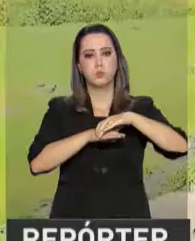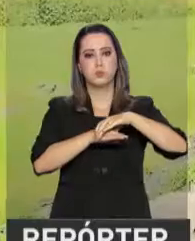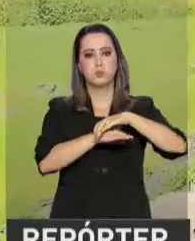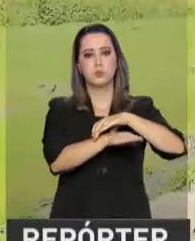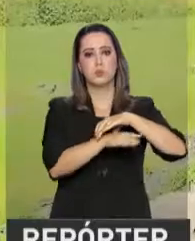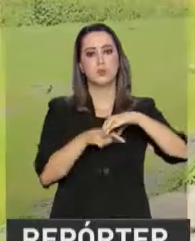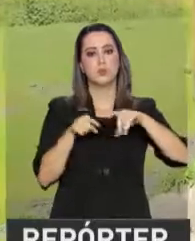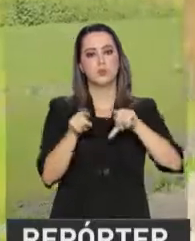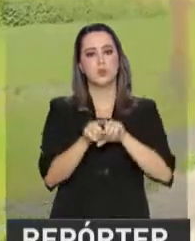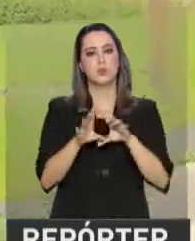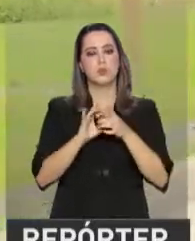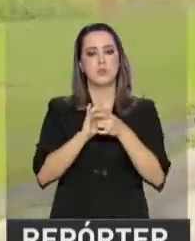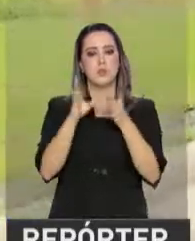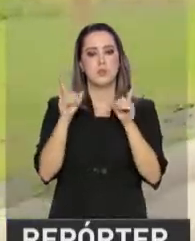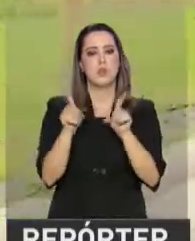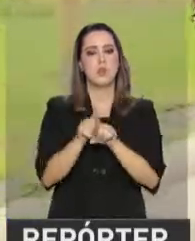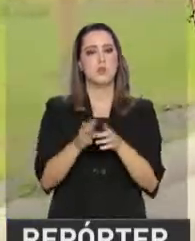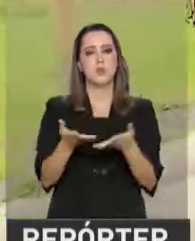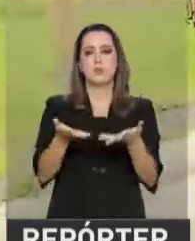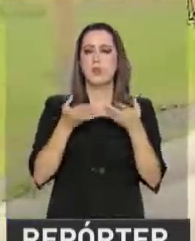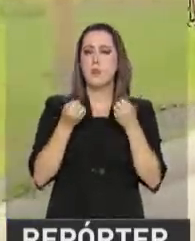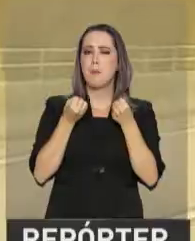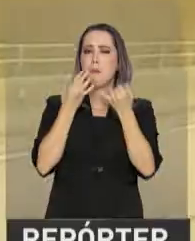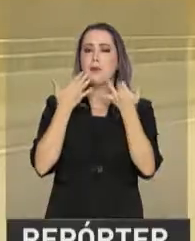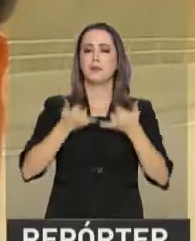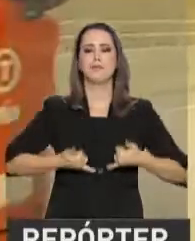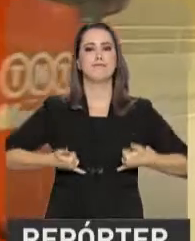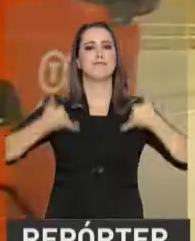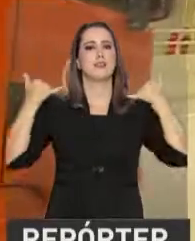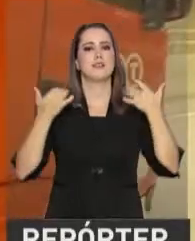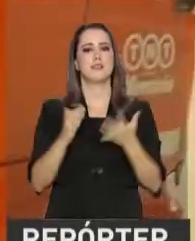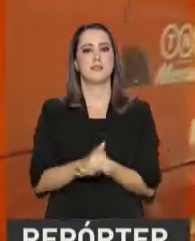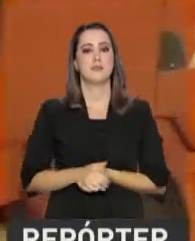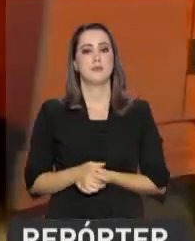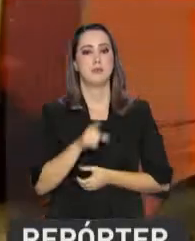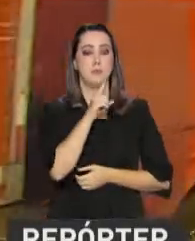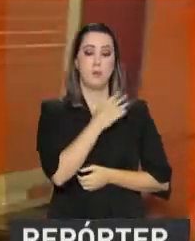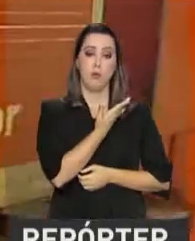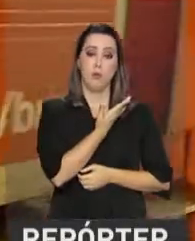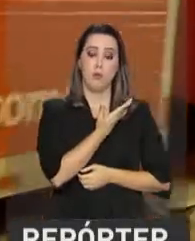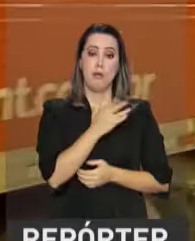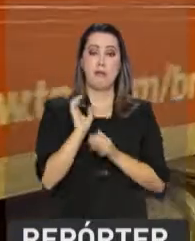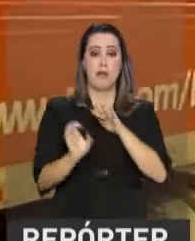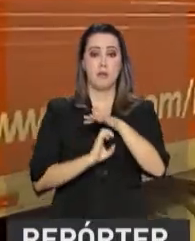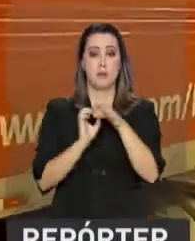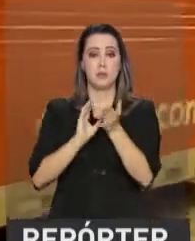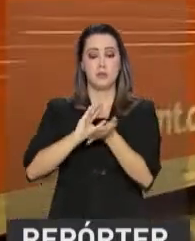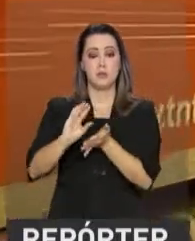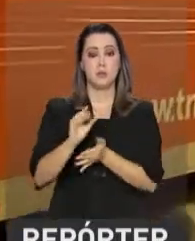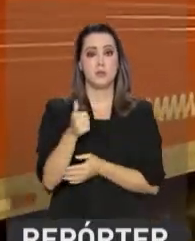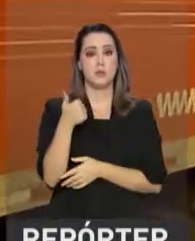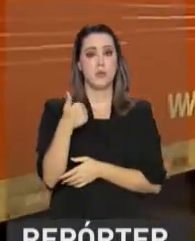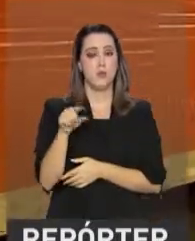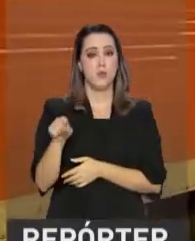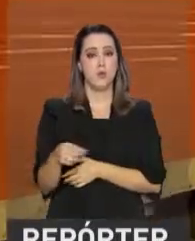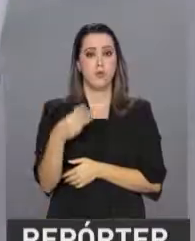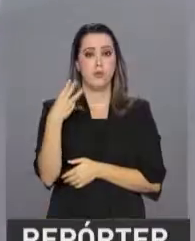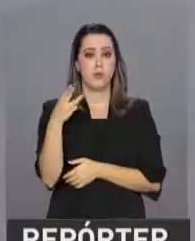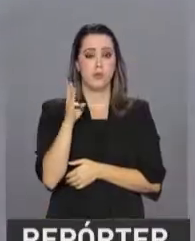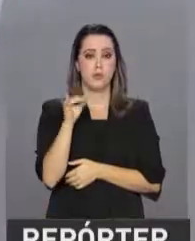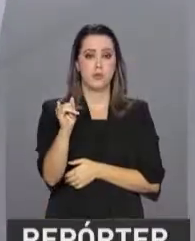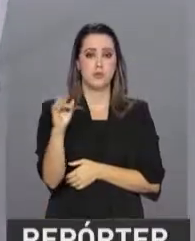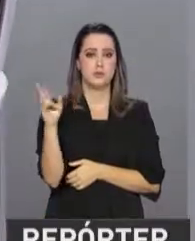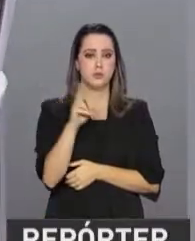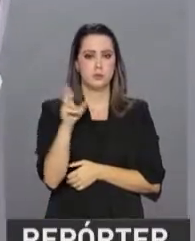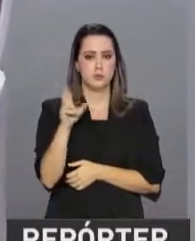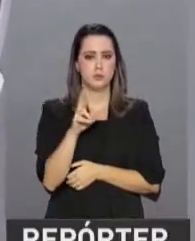E a liberação do tráfego foi recebida com festa. A concessionária que administra a rodovia investiu 1 bilhão e 300 milhões de